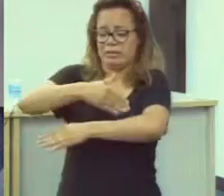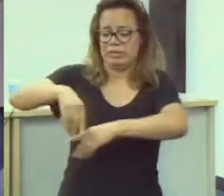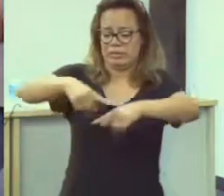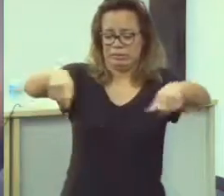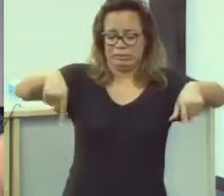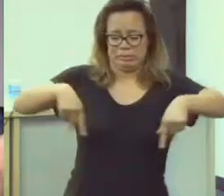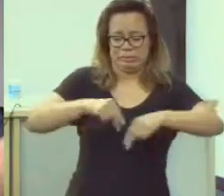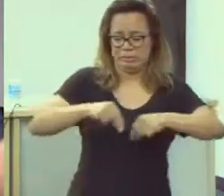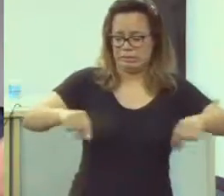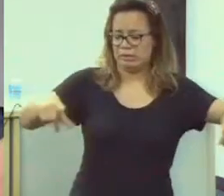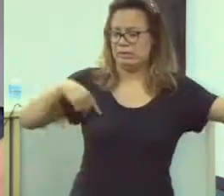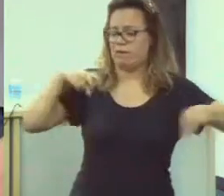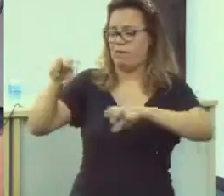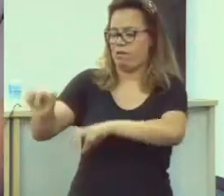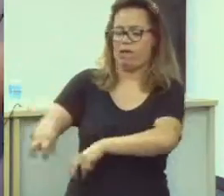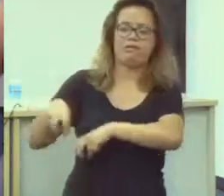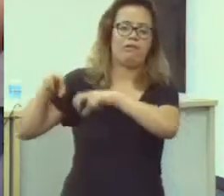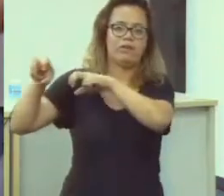campo.